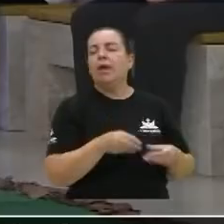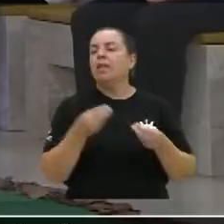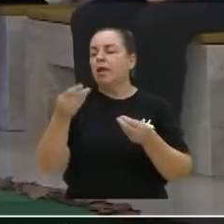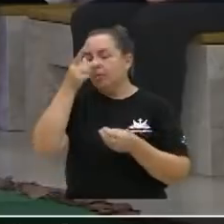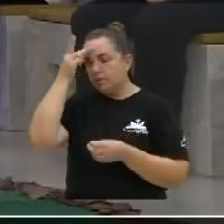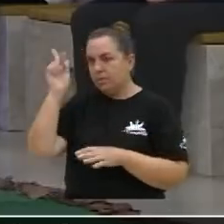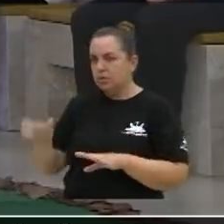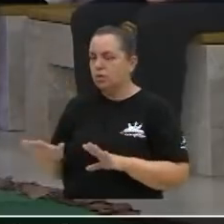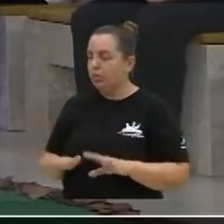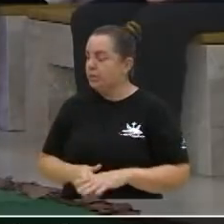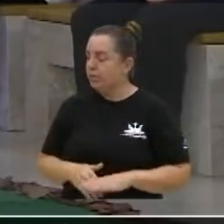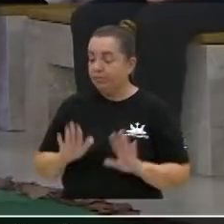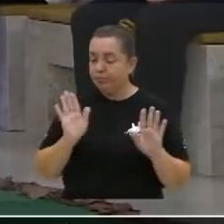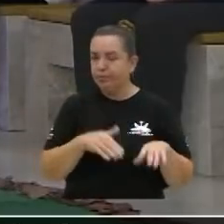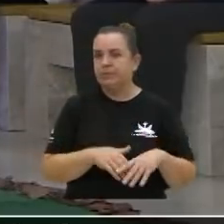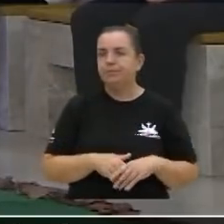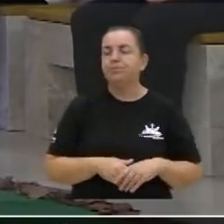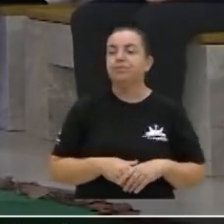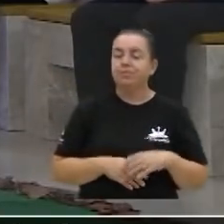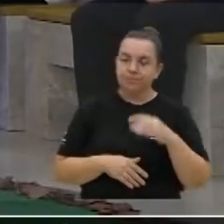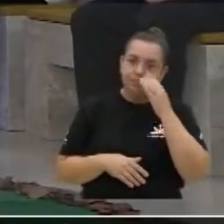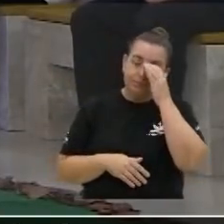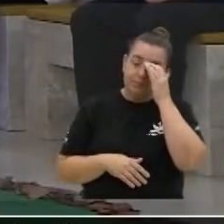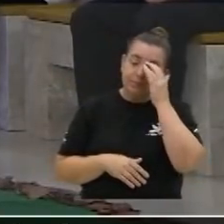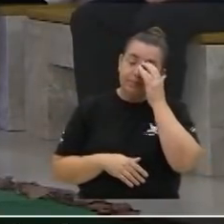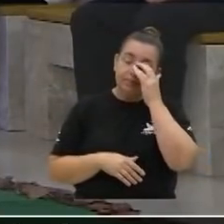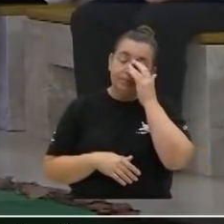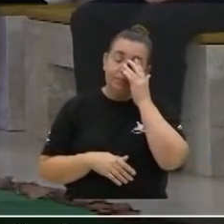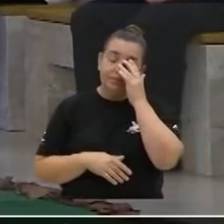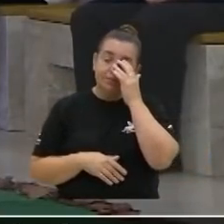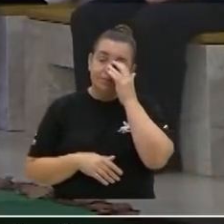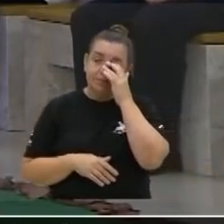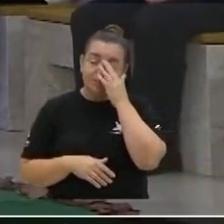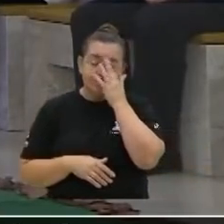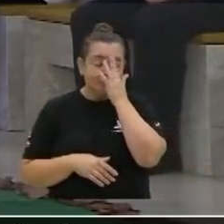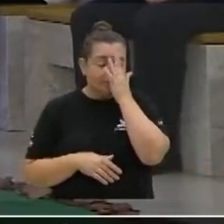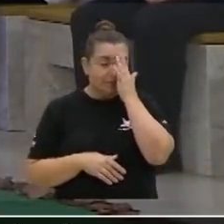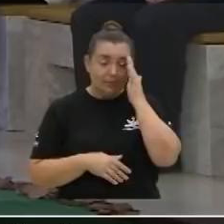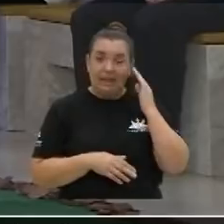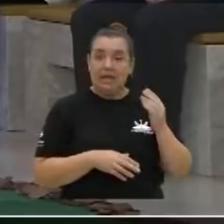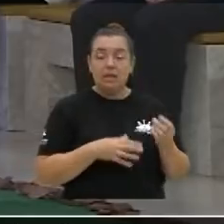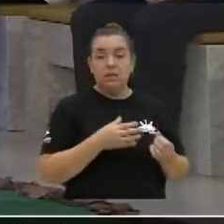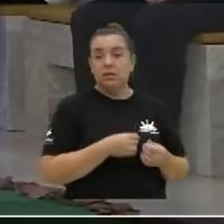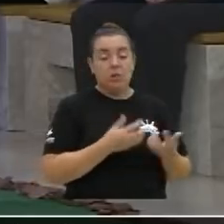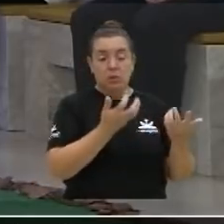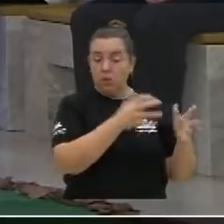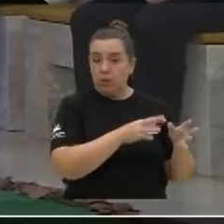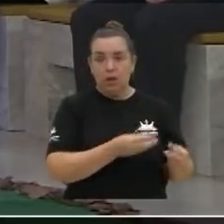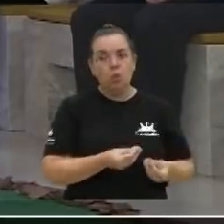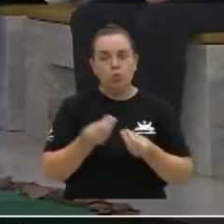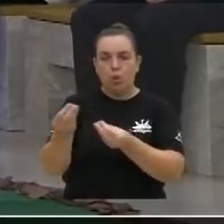Quantos? Esses eram um, preferia ver apodrecer e estragar do que doar,